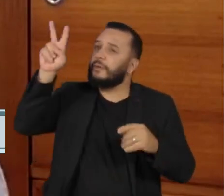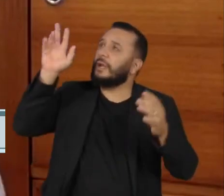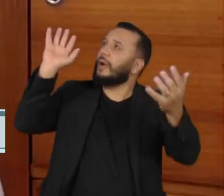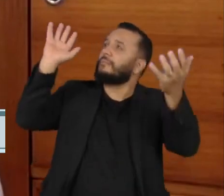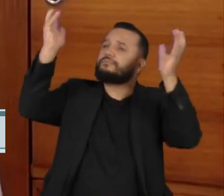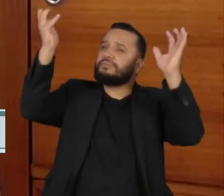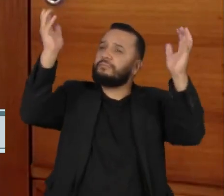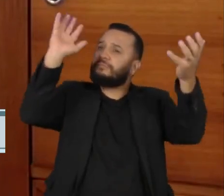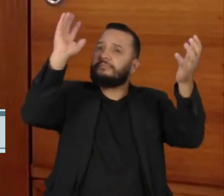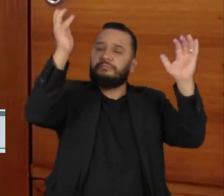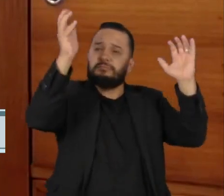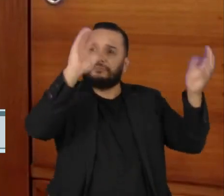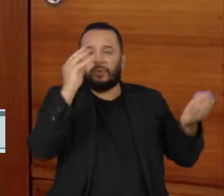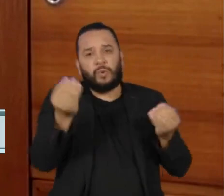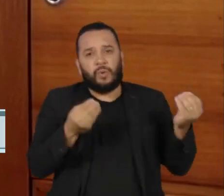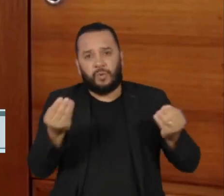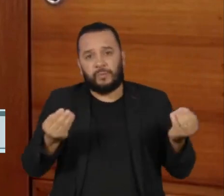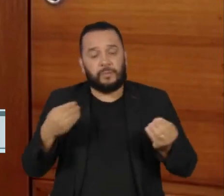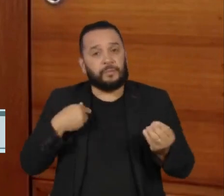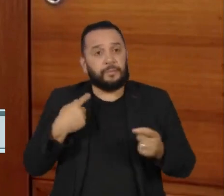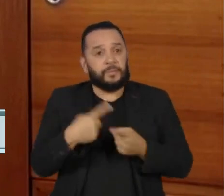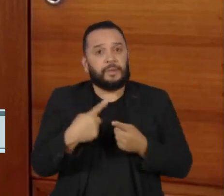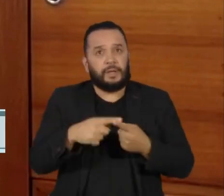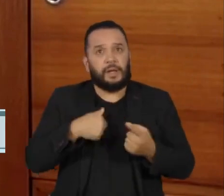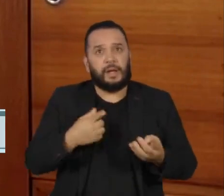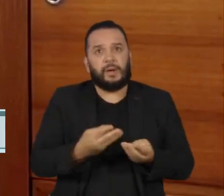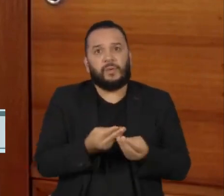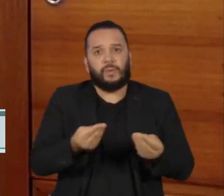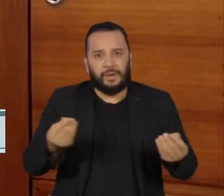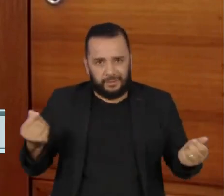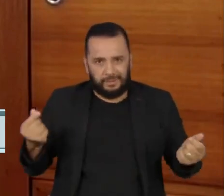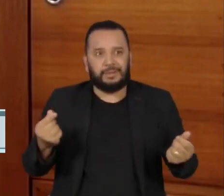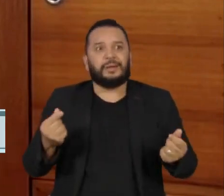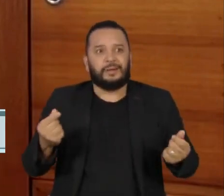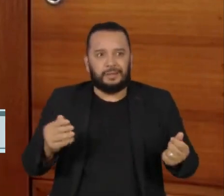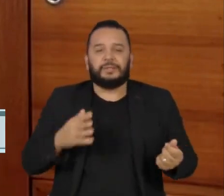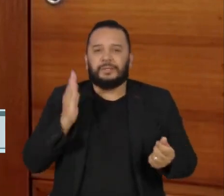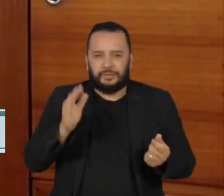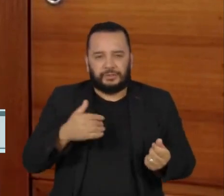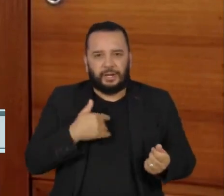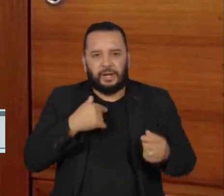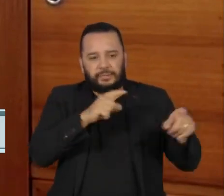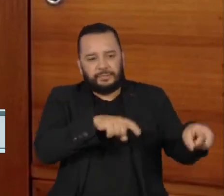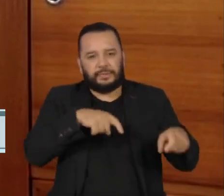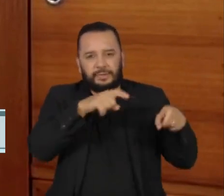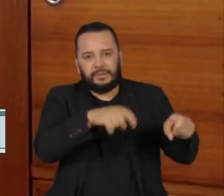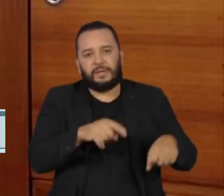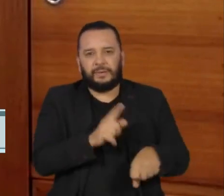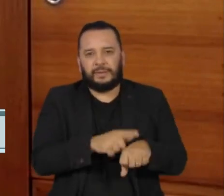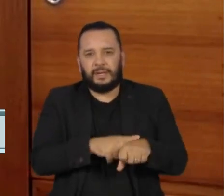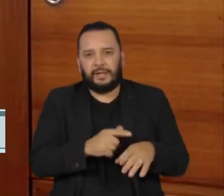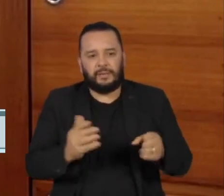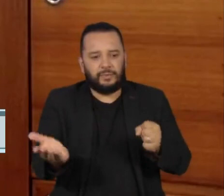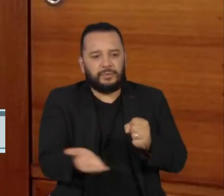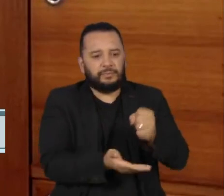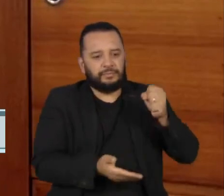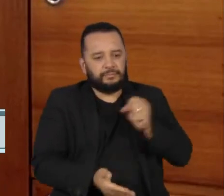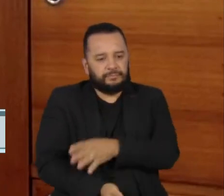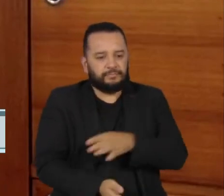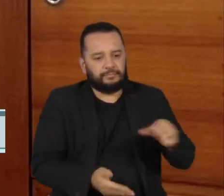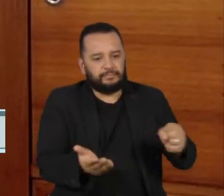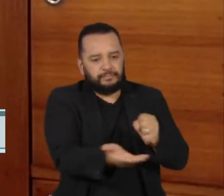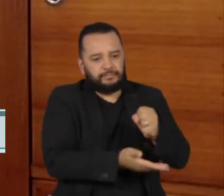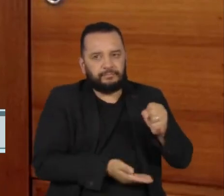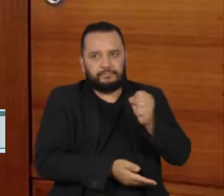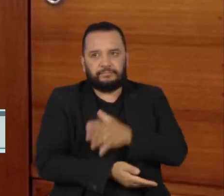porque a qualidade da produção, o tempo de colheita, isso tudo depende do